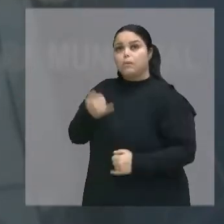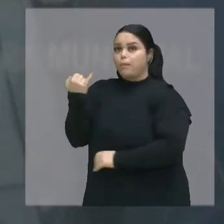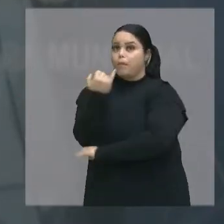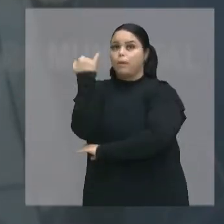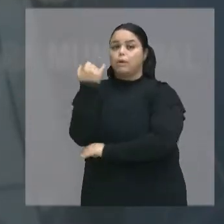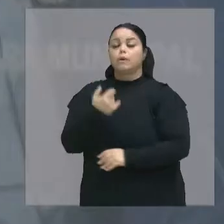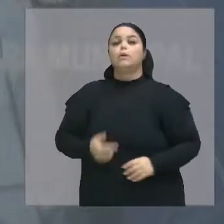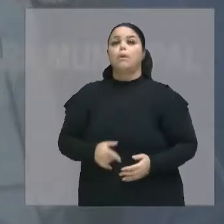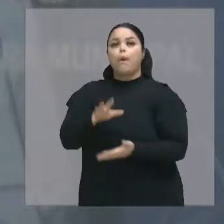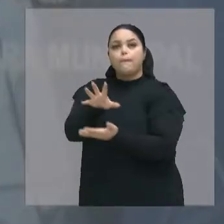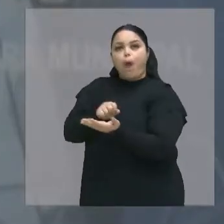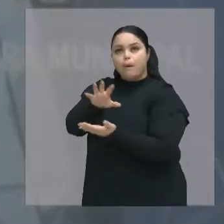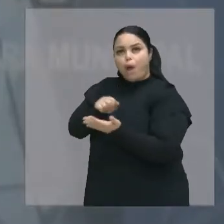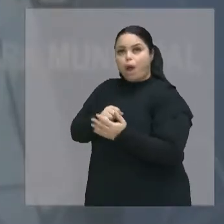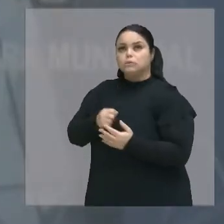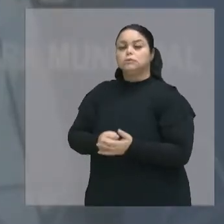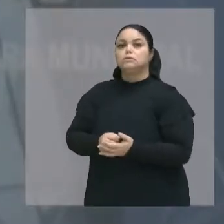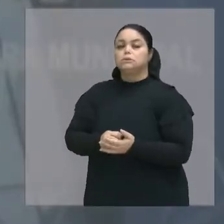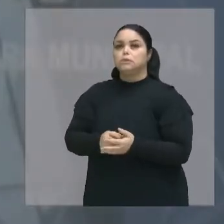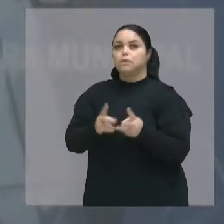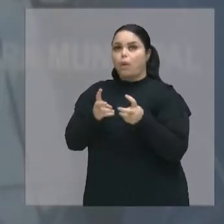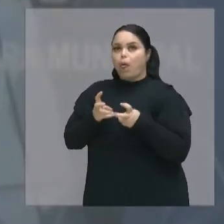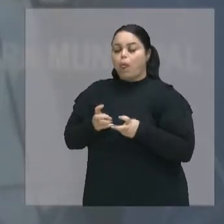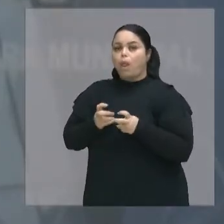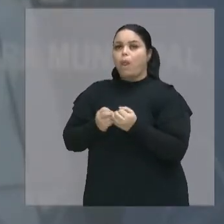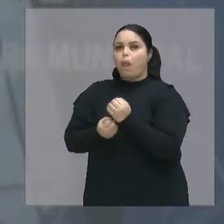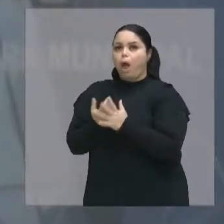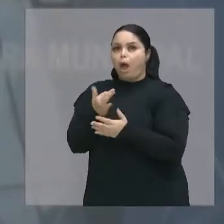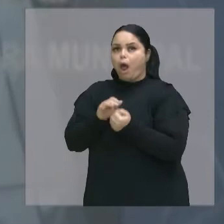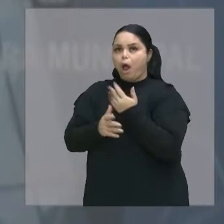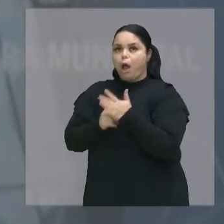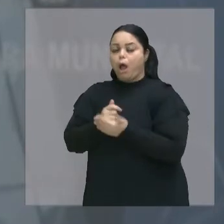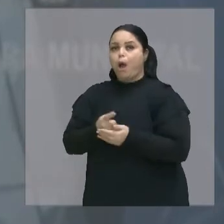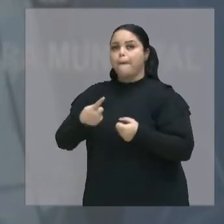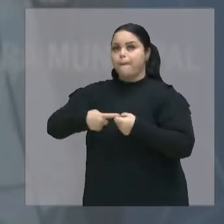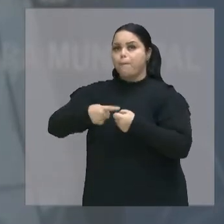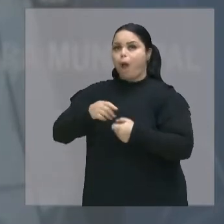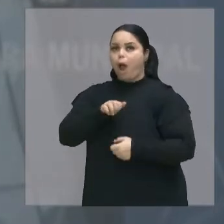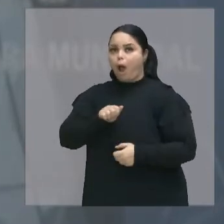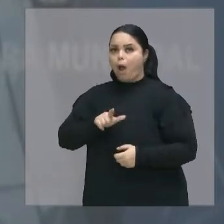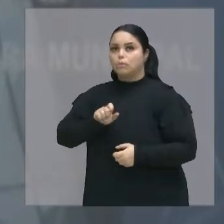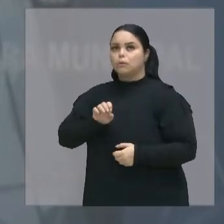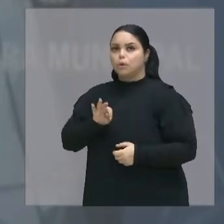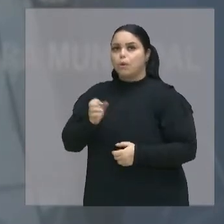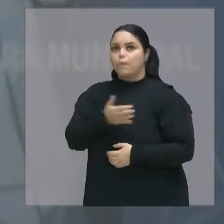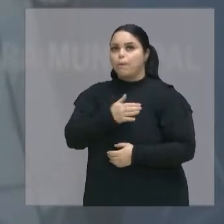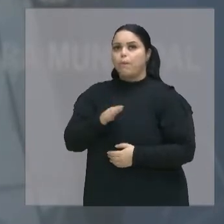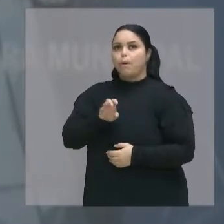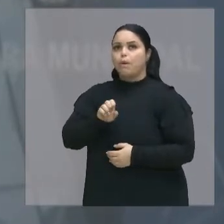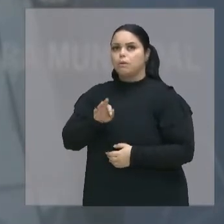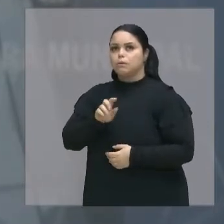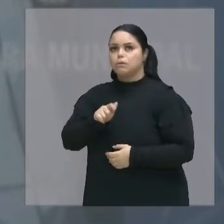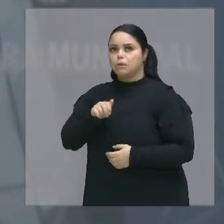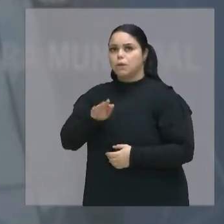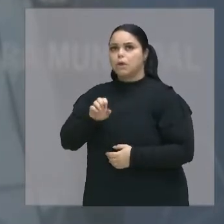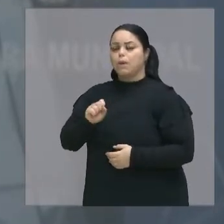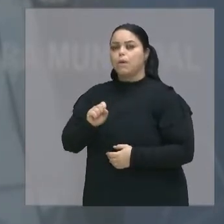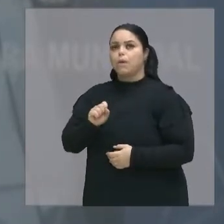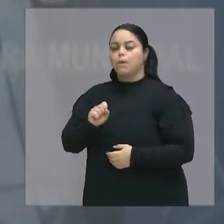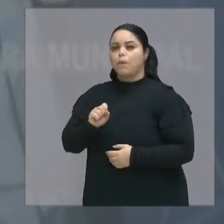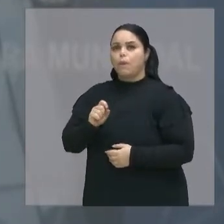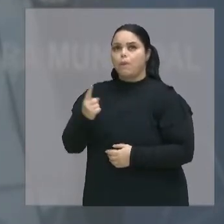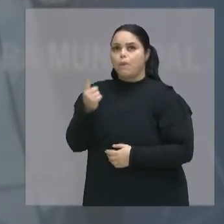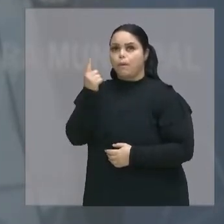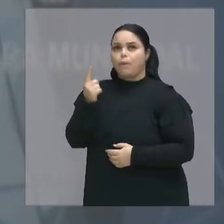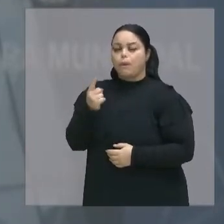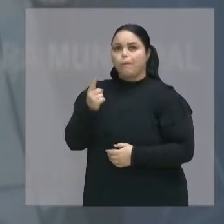importante que nós captamos, que é essa nascente lá no alto do bosque, que fica na parte um pouco mais alta ali do